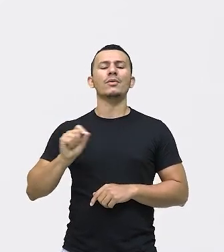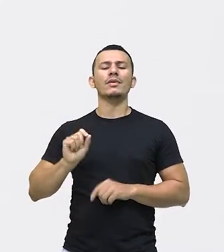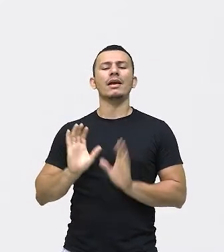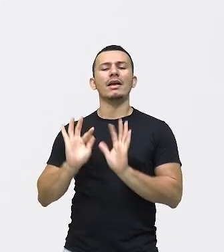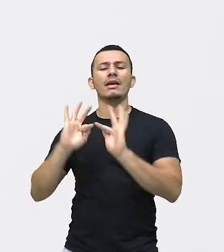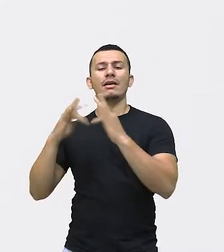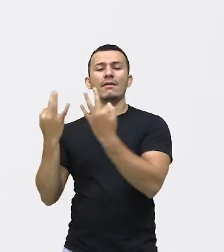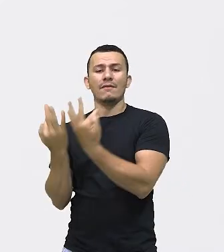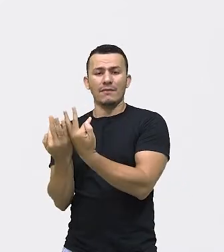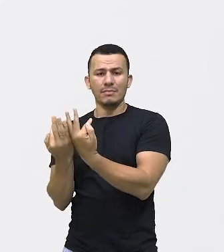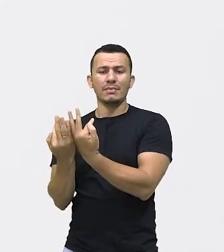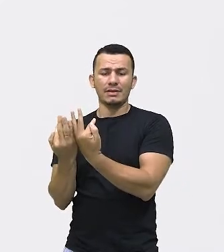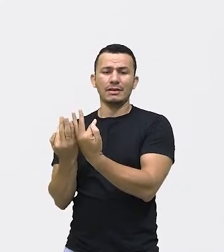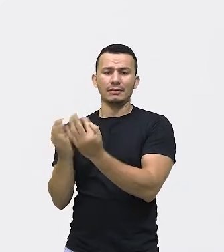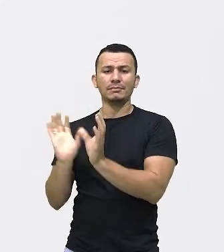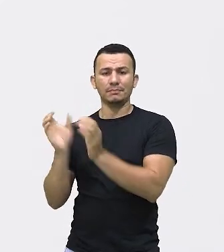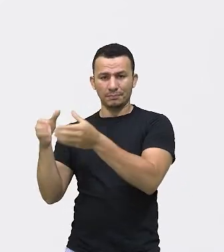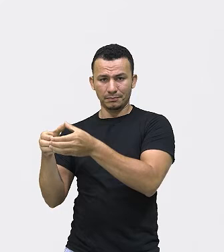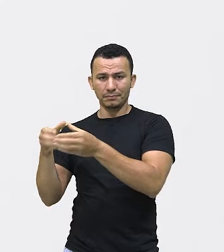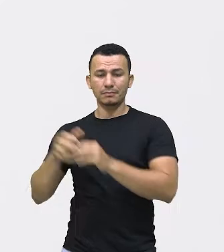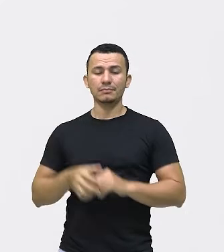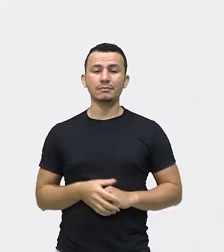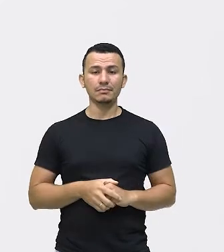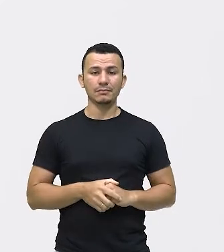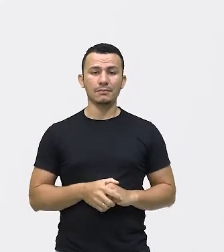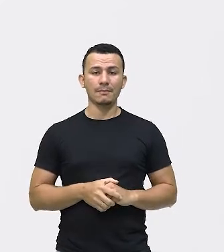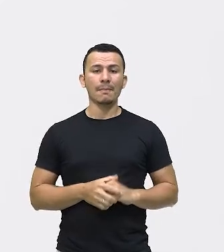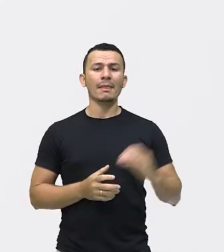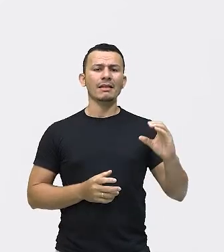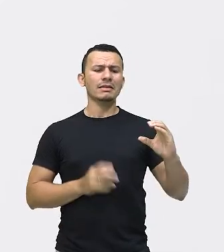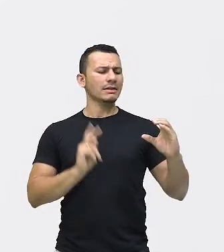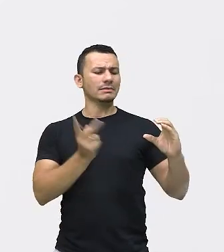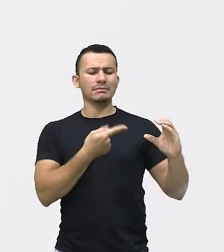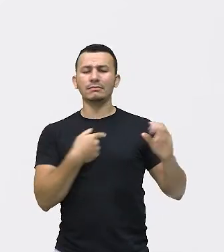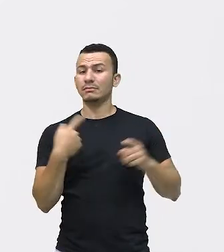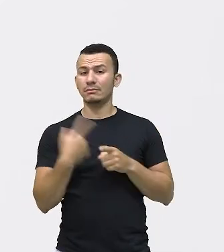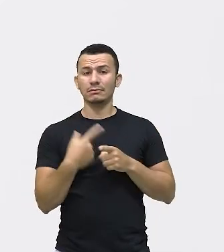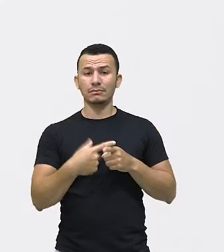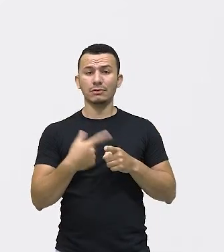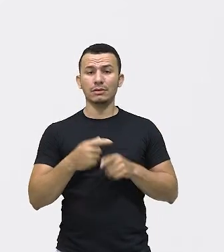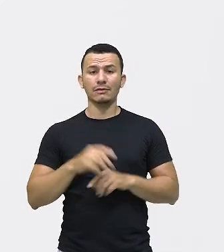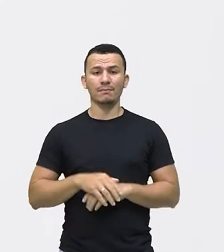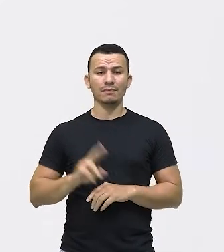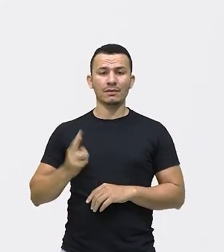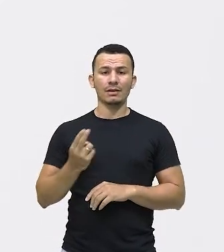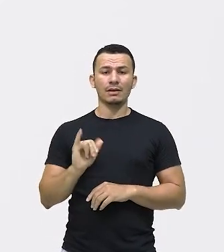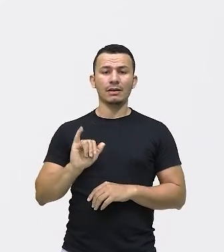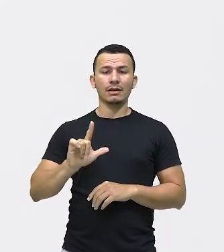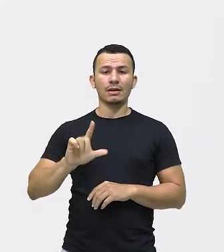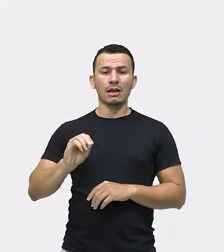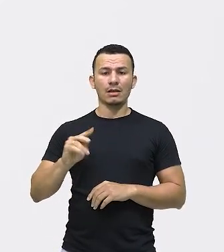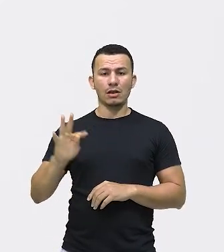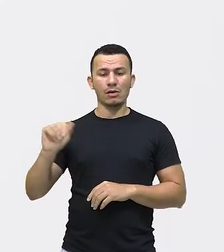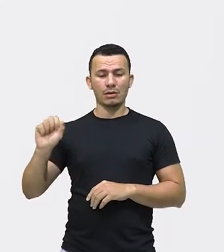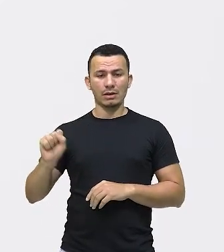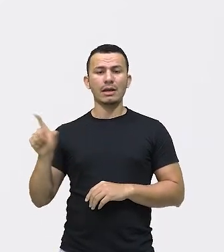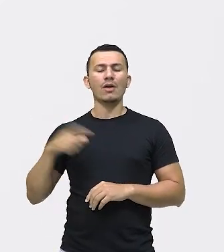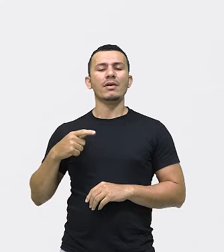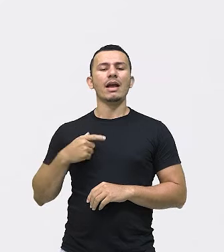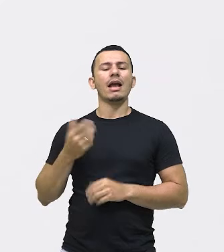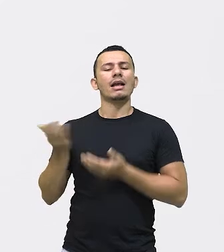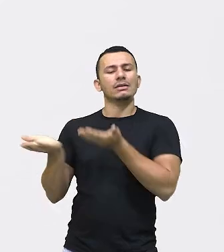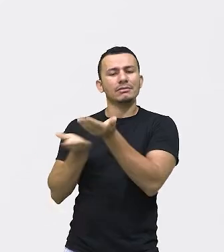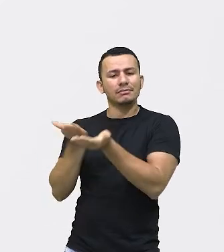parentesco distante do pater. Já a letra C está errada, né, porque os ilotas, eles eram servos,